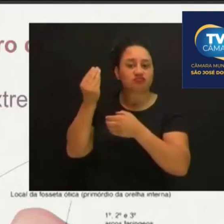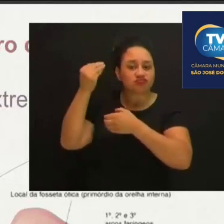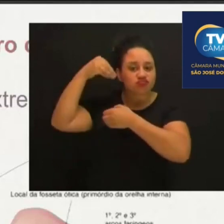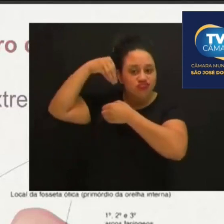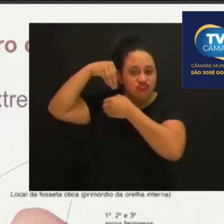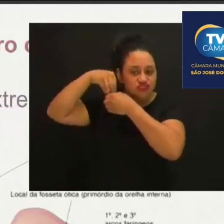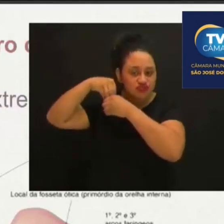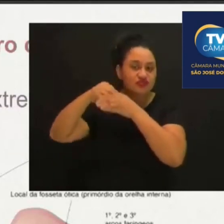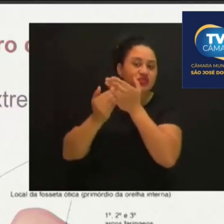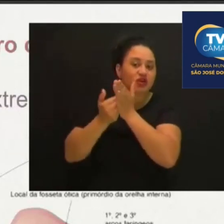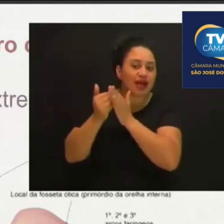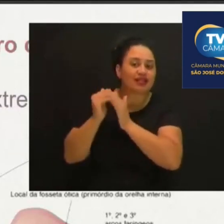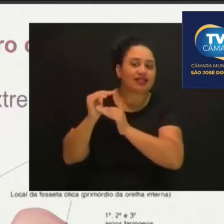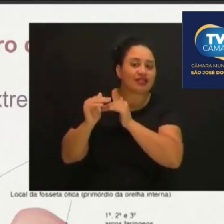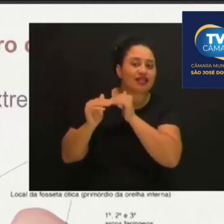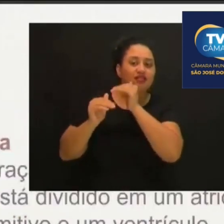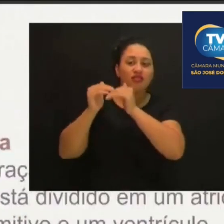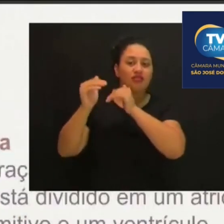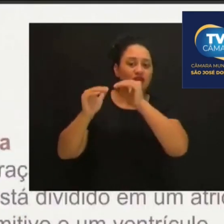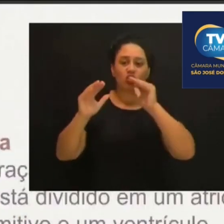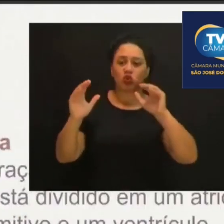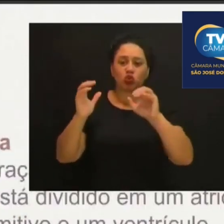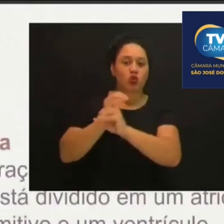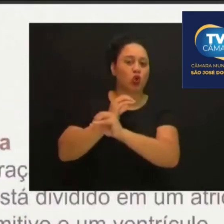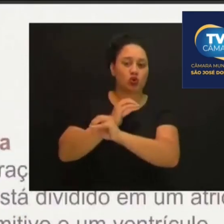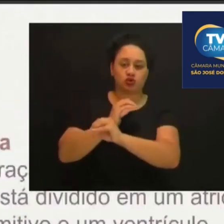se desenvolvendo plenamente.